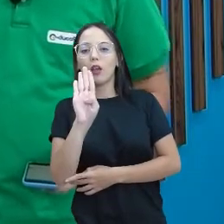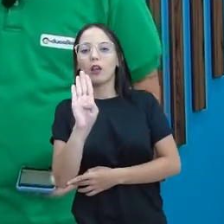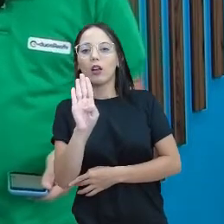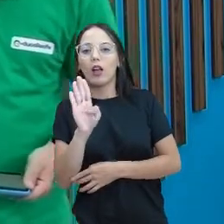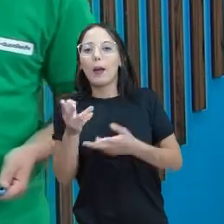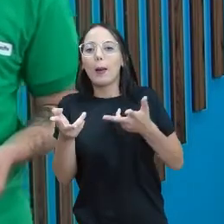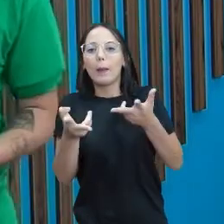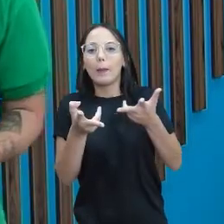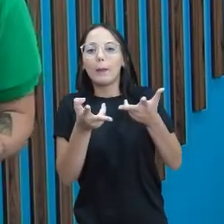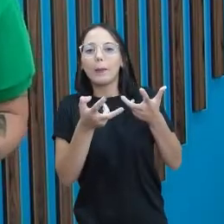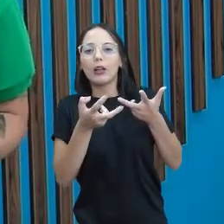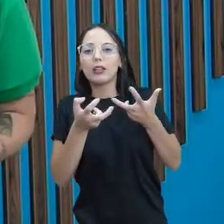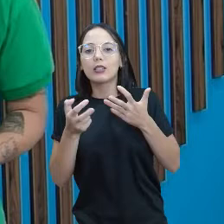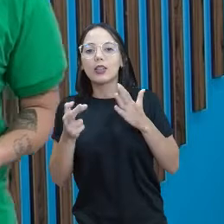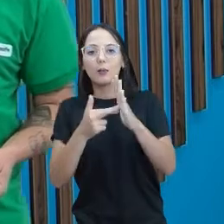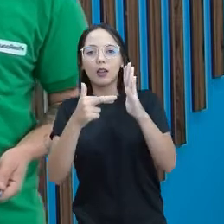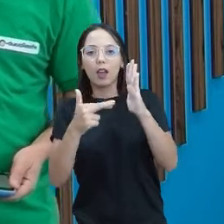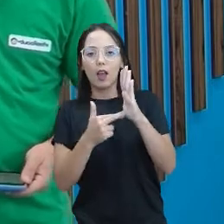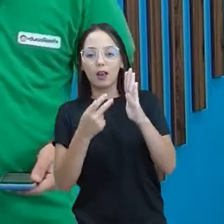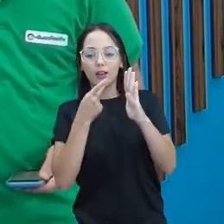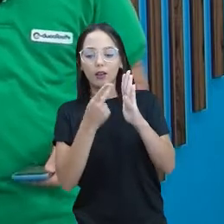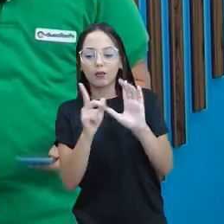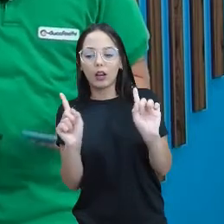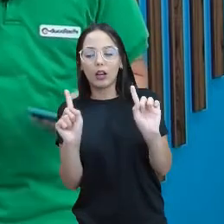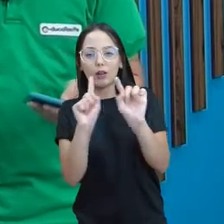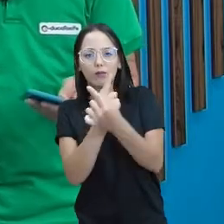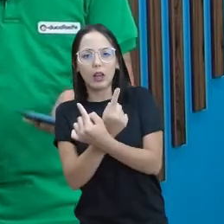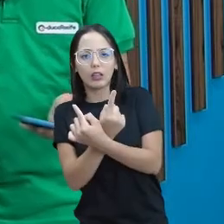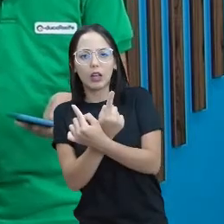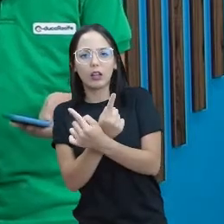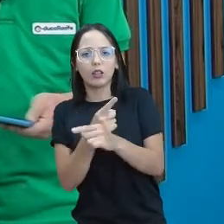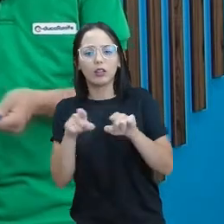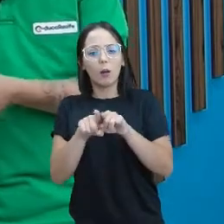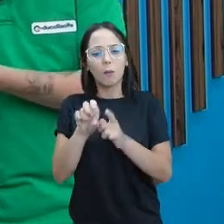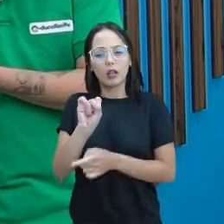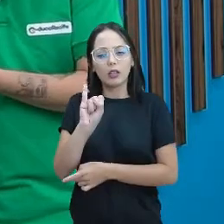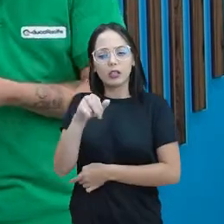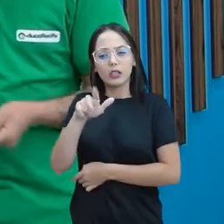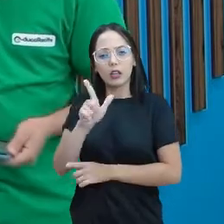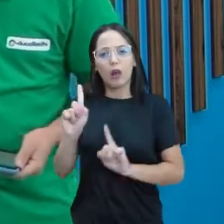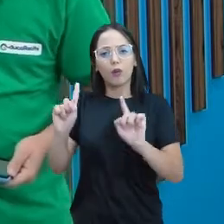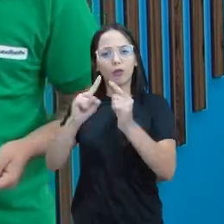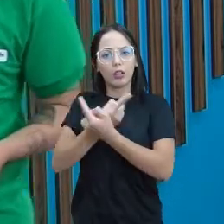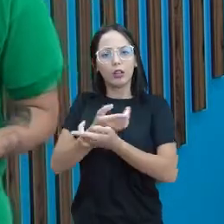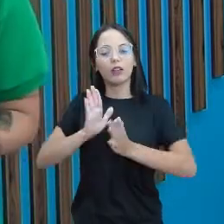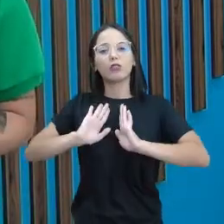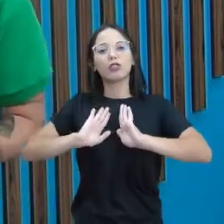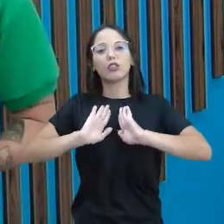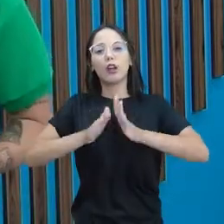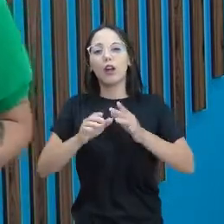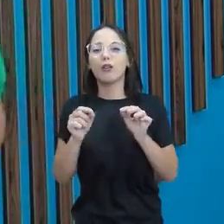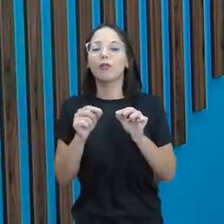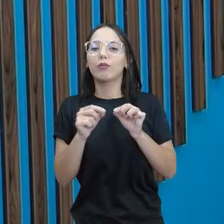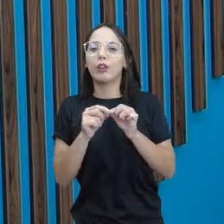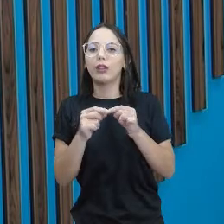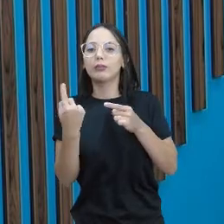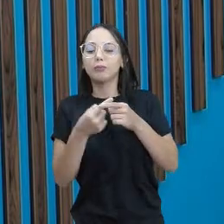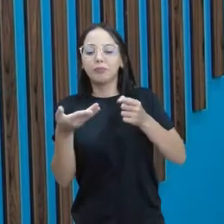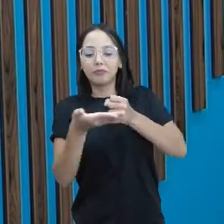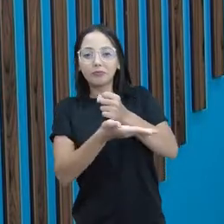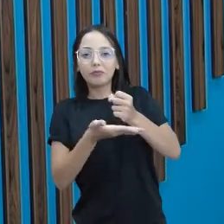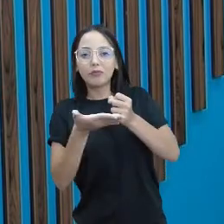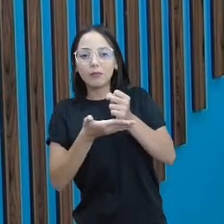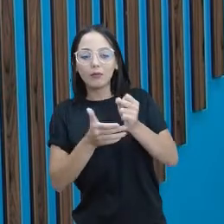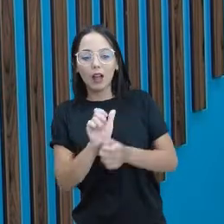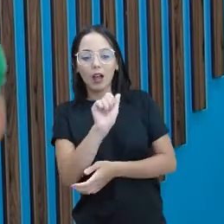perceber que a regra que diz que inverte a base e troca o sinal do expoente está feita dessa forma, ou seja, a base aqui é